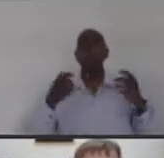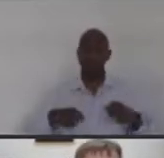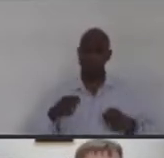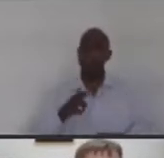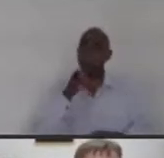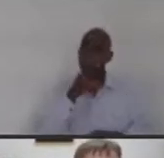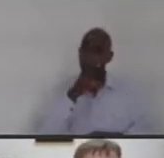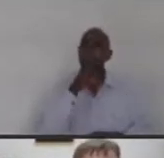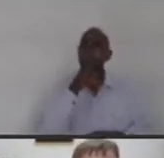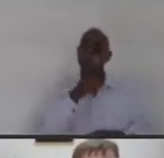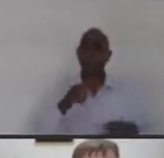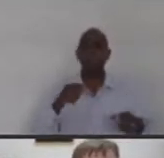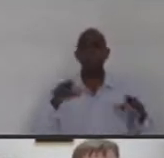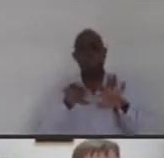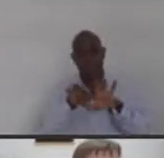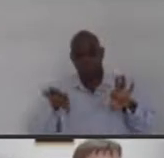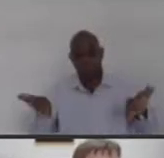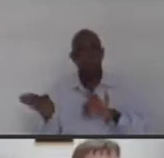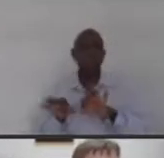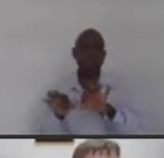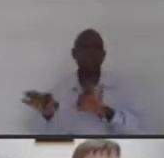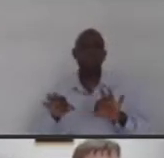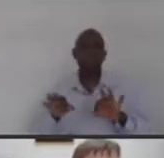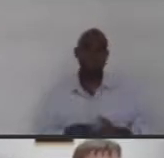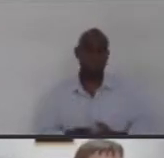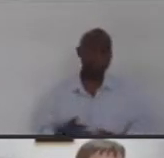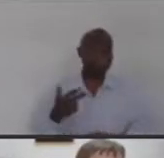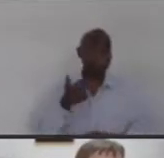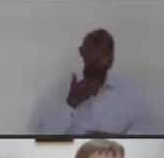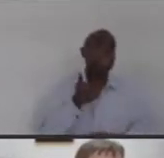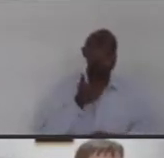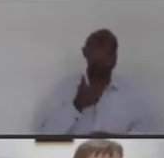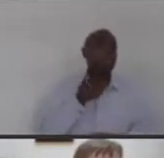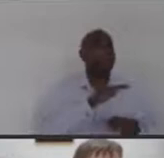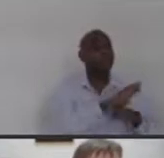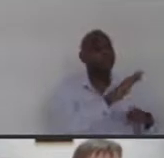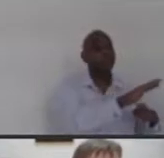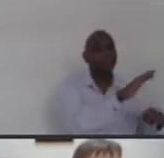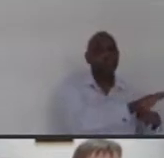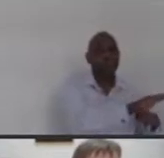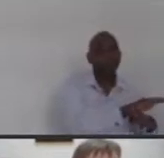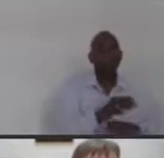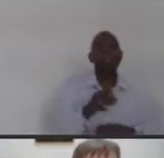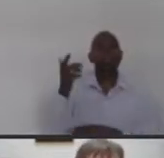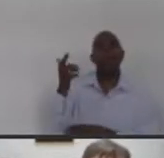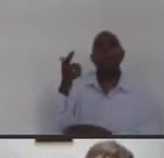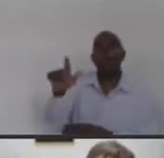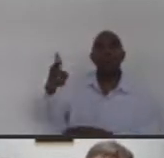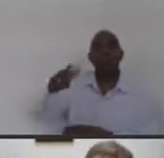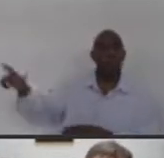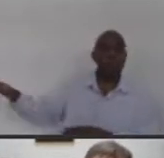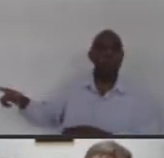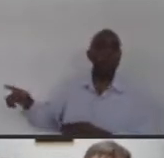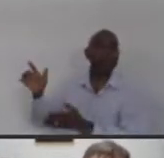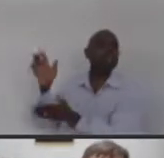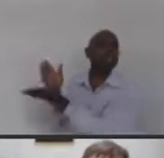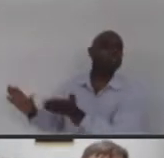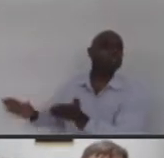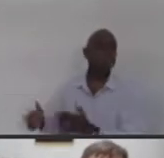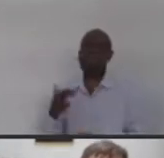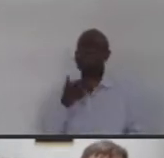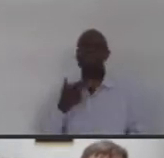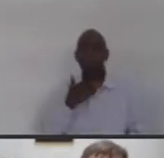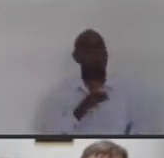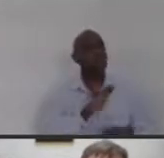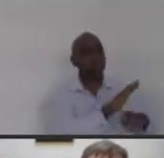água. E não pode ter dois pesos e duas medidas de forma muito diferente de acordo com o desequilíbrio econômico que a população da